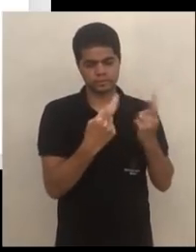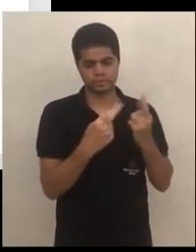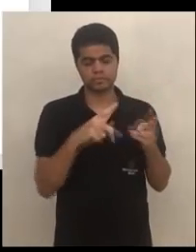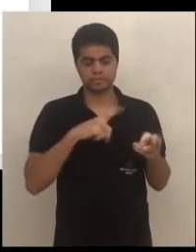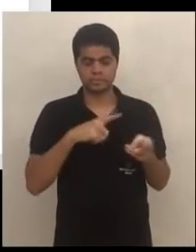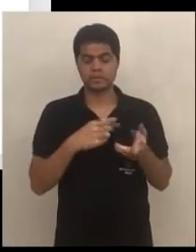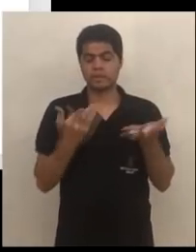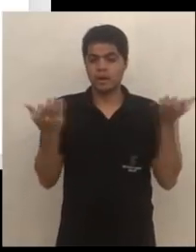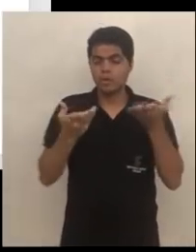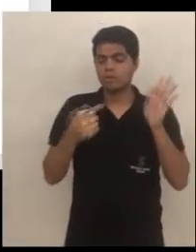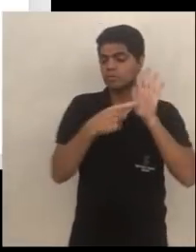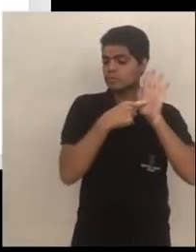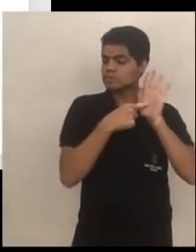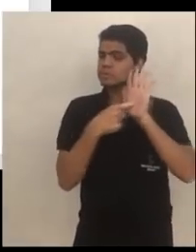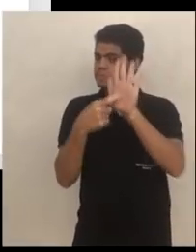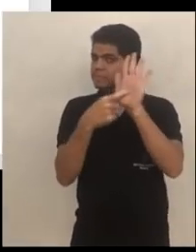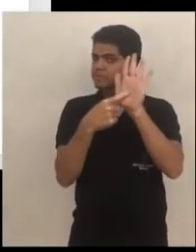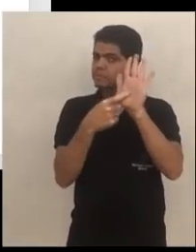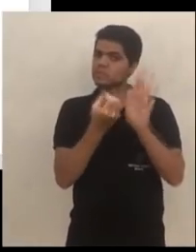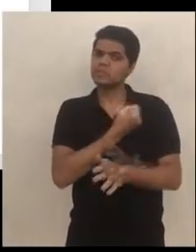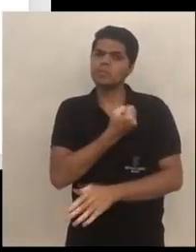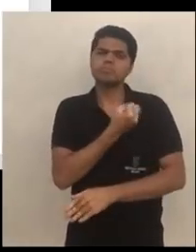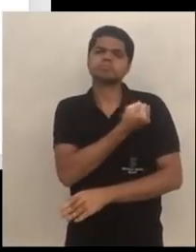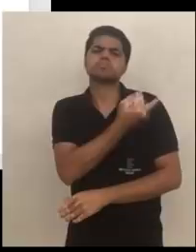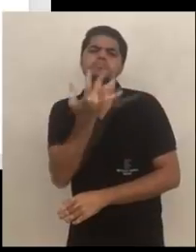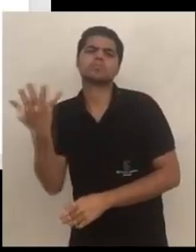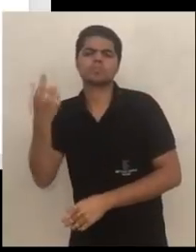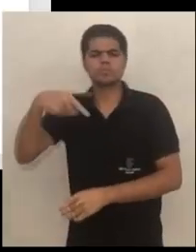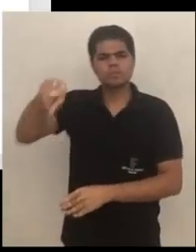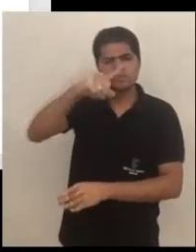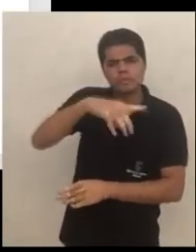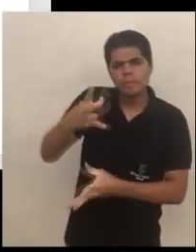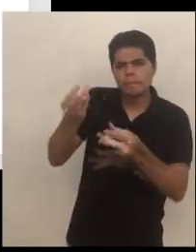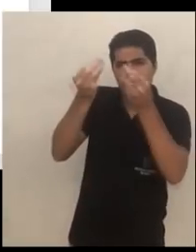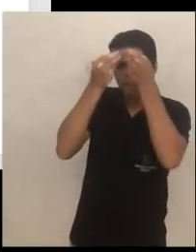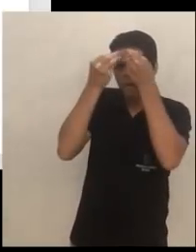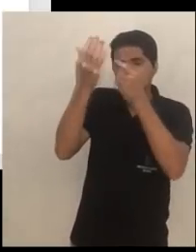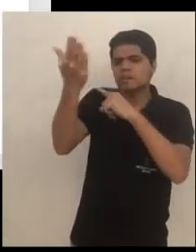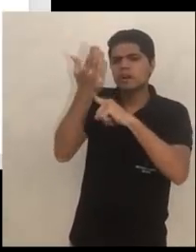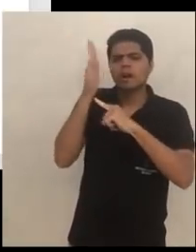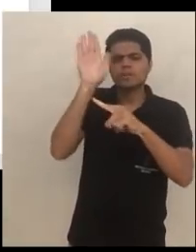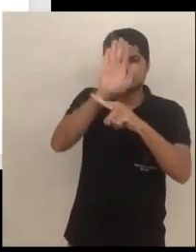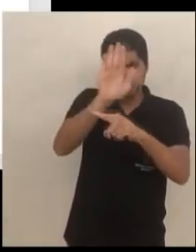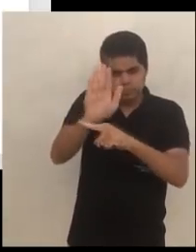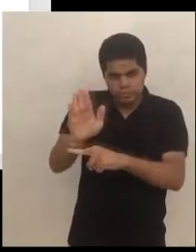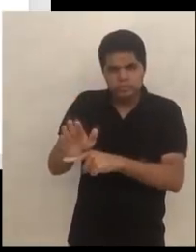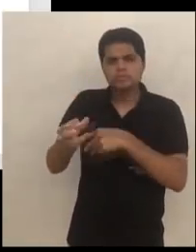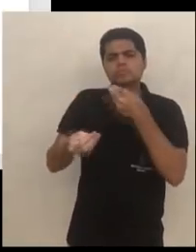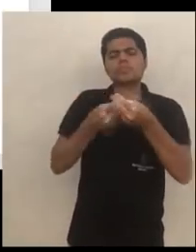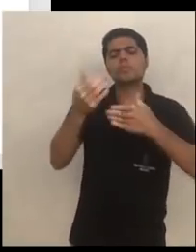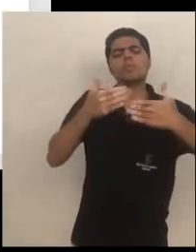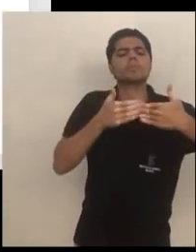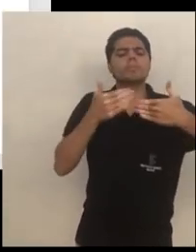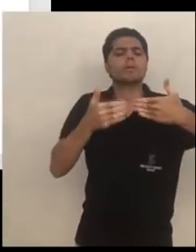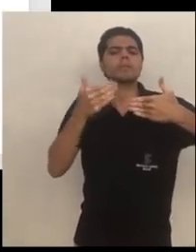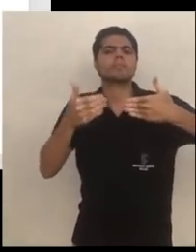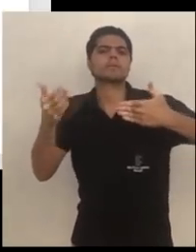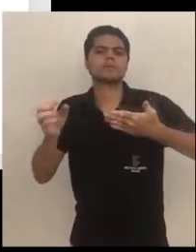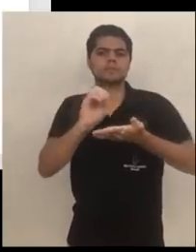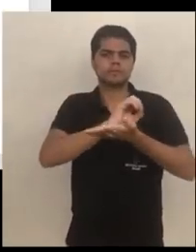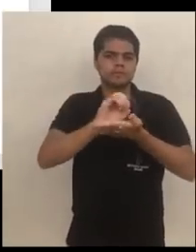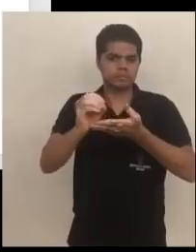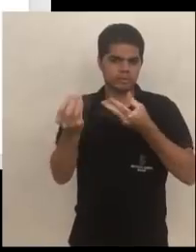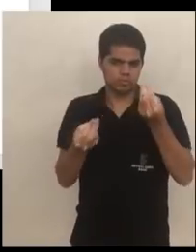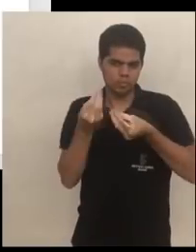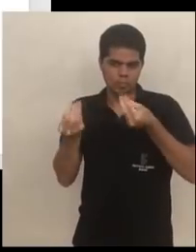vou mostrar para vocês alguns dados que acabam nos ajudando, talvez, ou nos dando norte, tendências, de como está o segmento orgânico